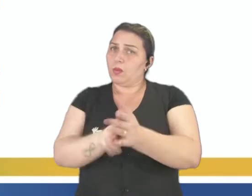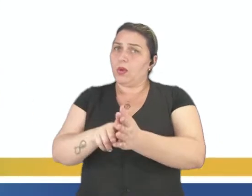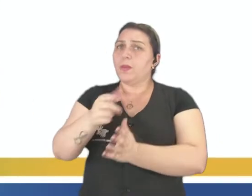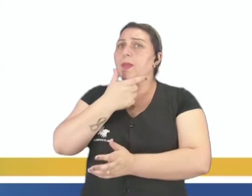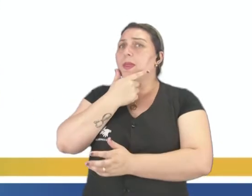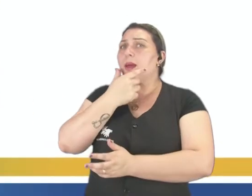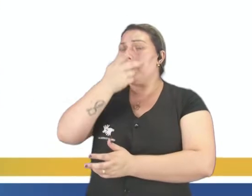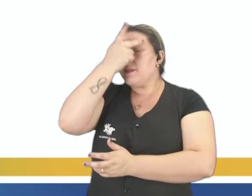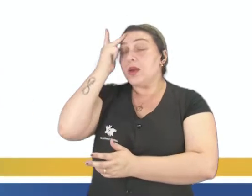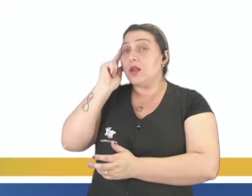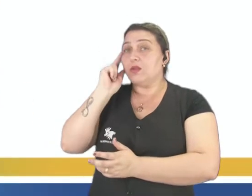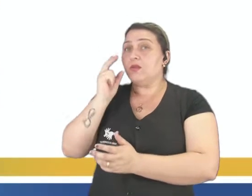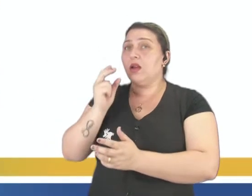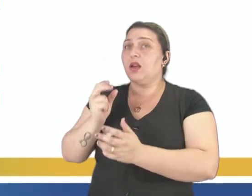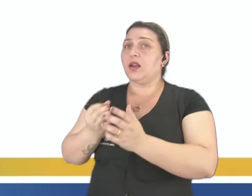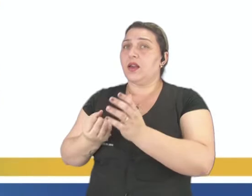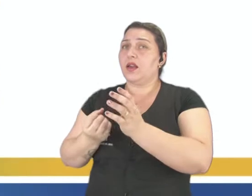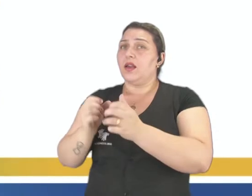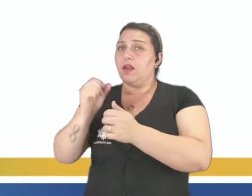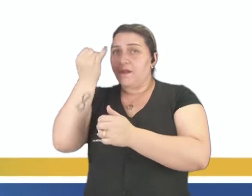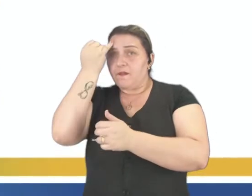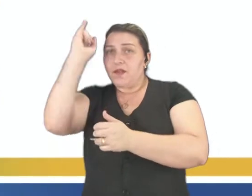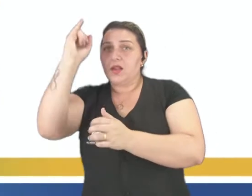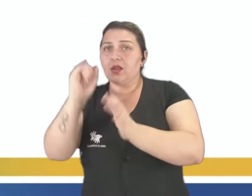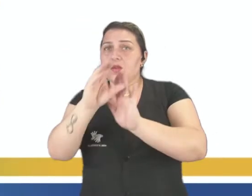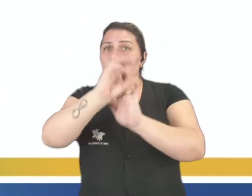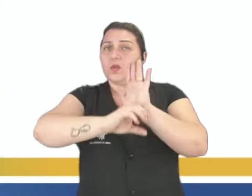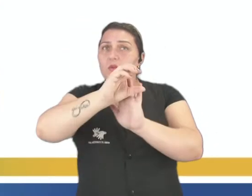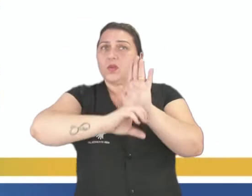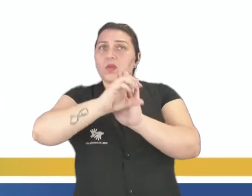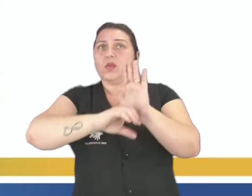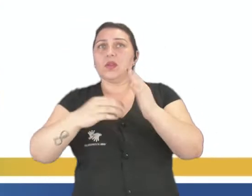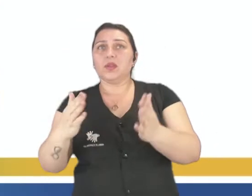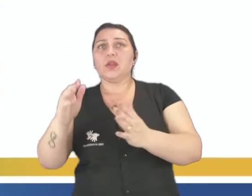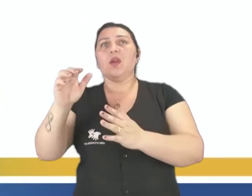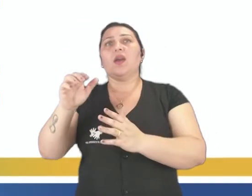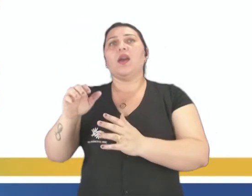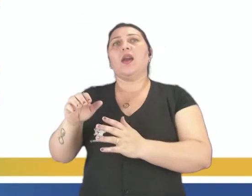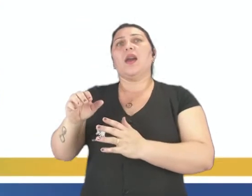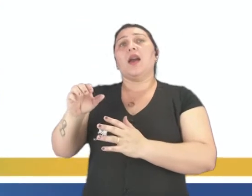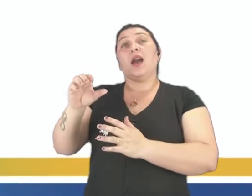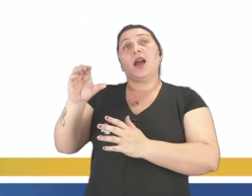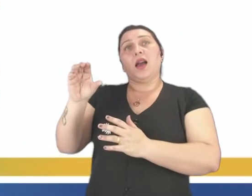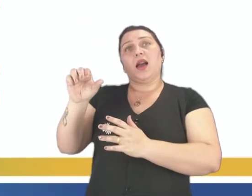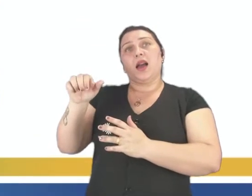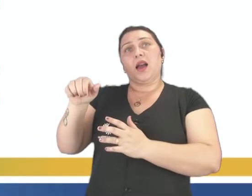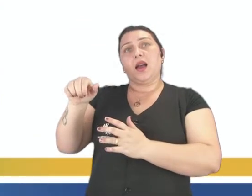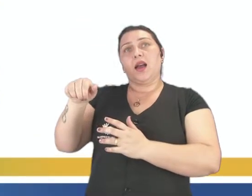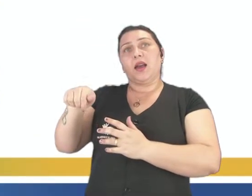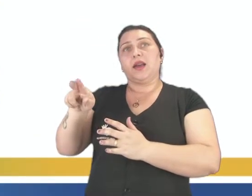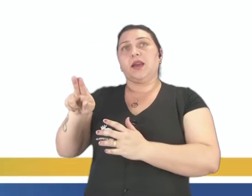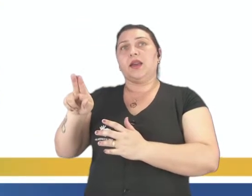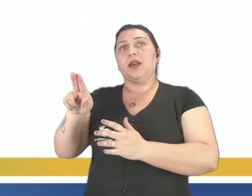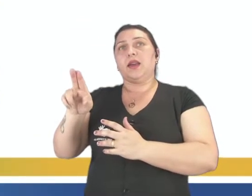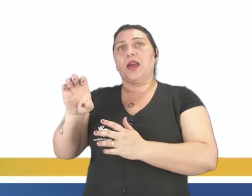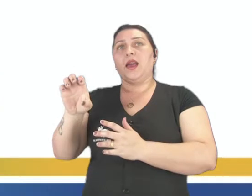que criou esse conceito, tá? E o conceptismo ou quevedismo, que também é um nome, tá? A origem de um nome.